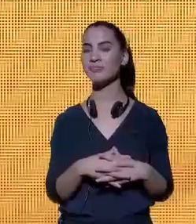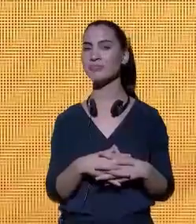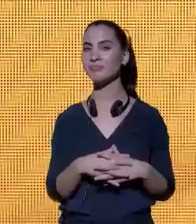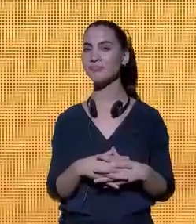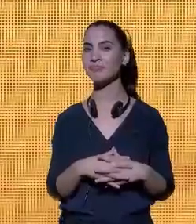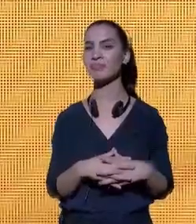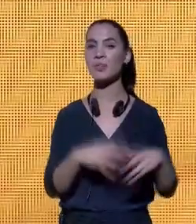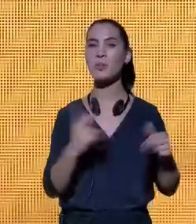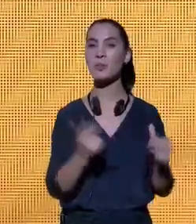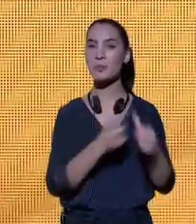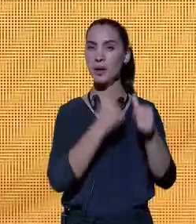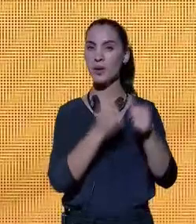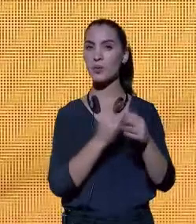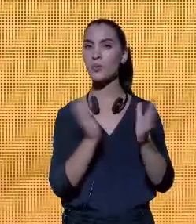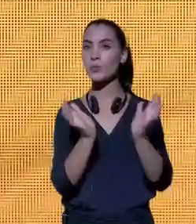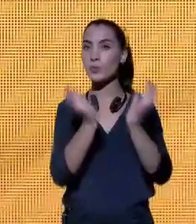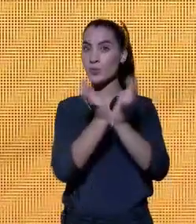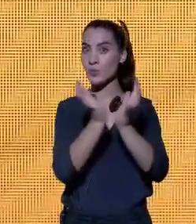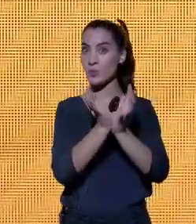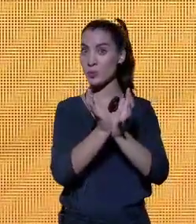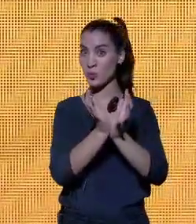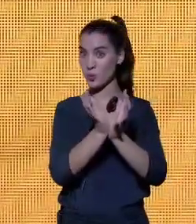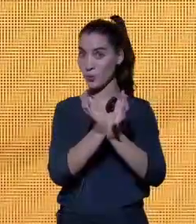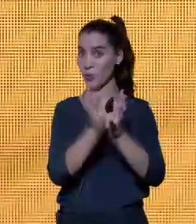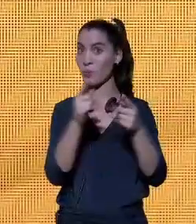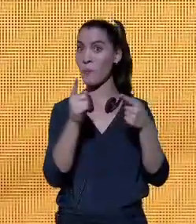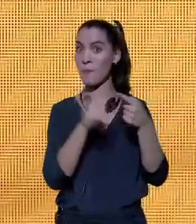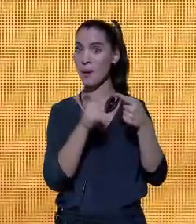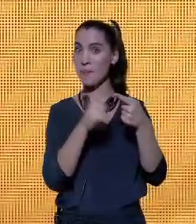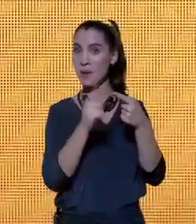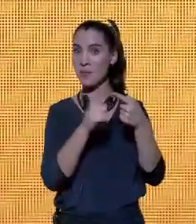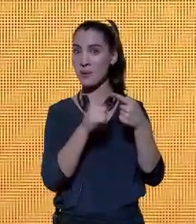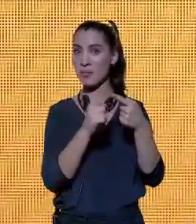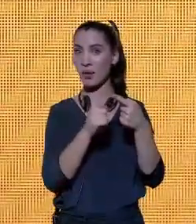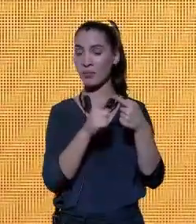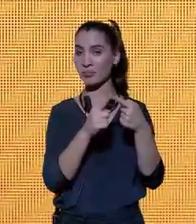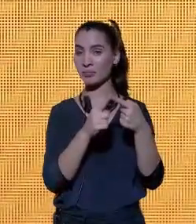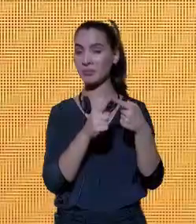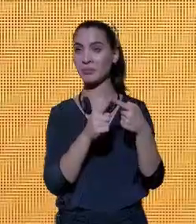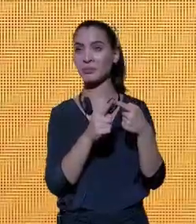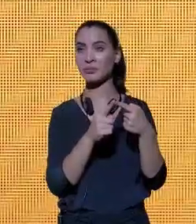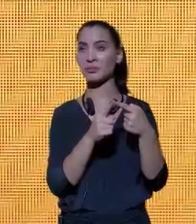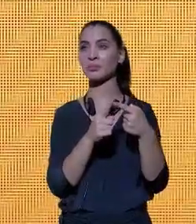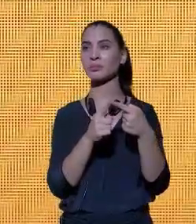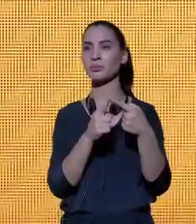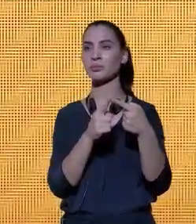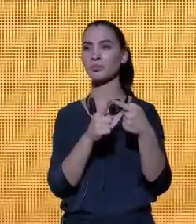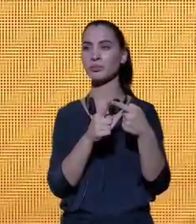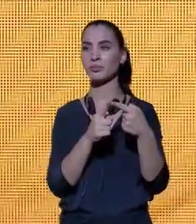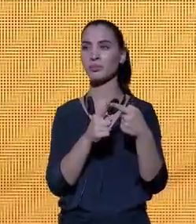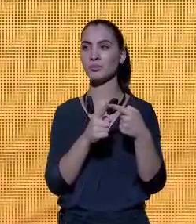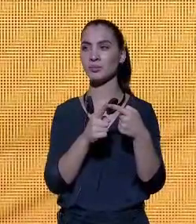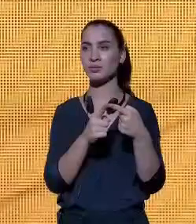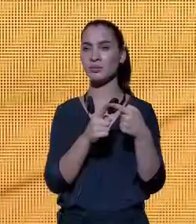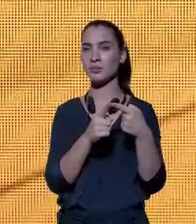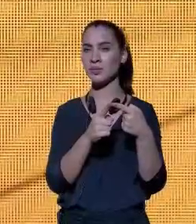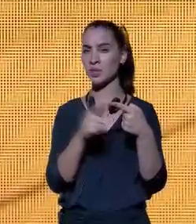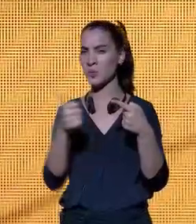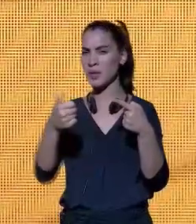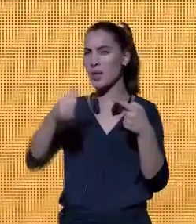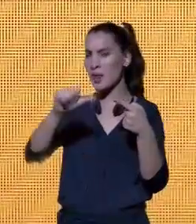No primeiro grupo, governo federal e estatais não dependentes, a partir da